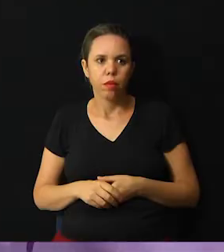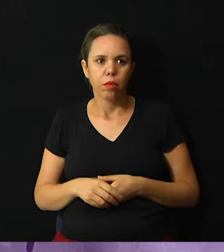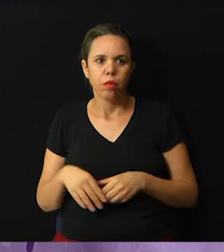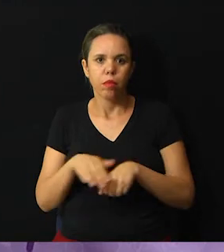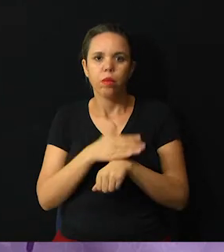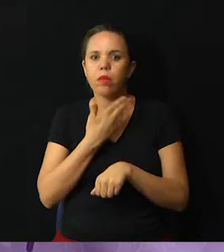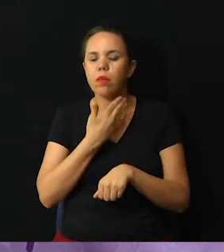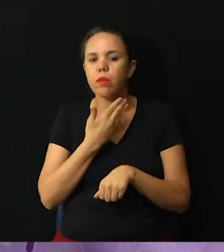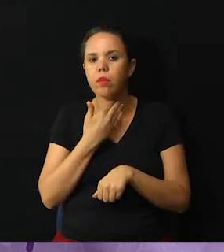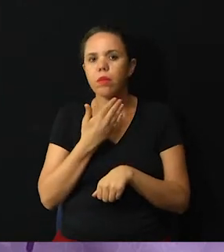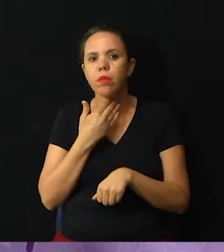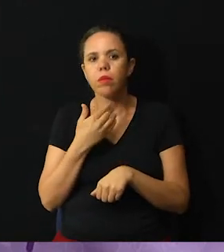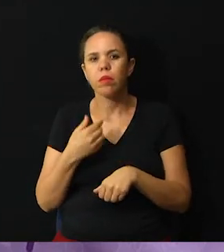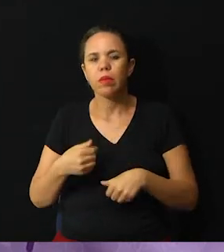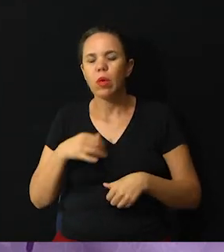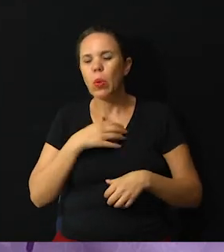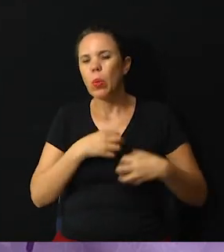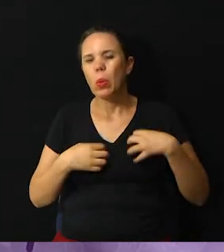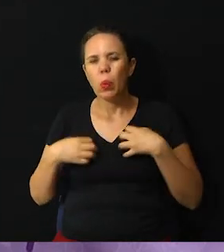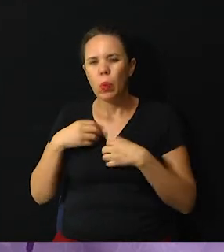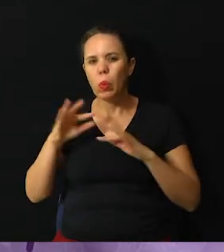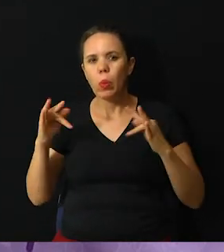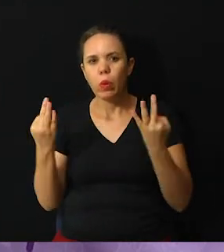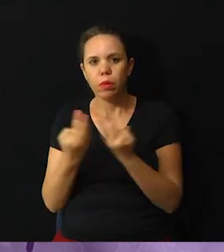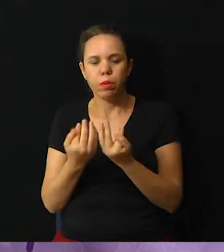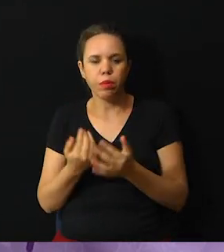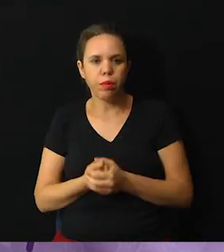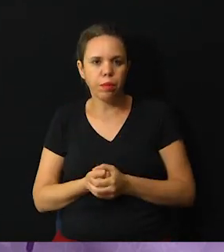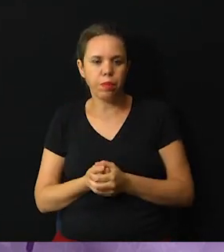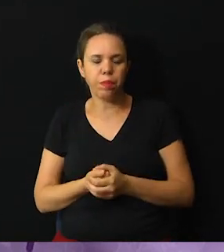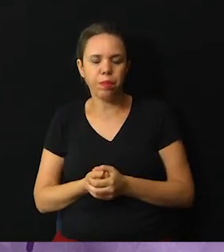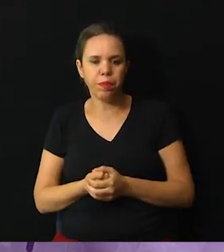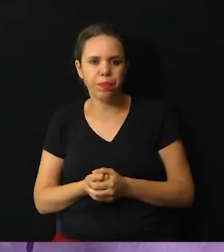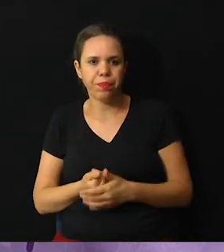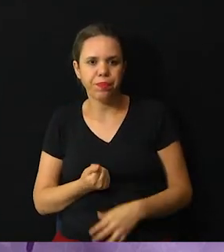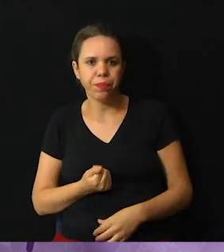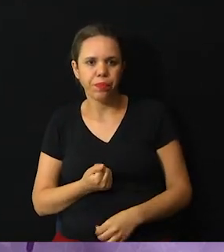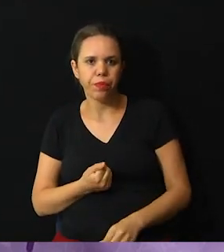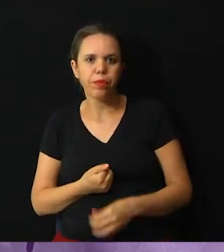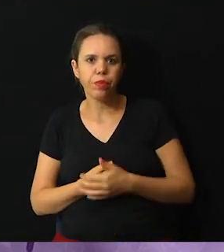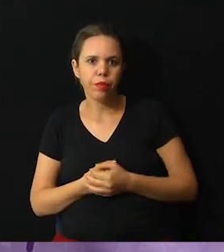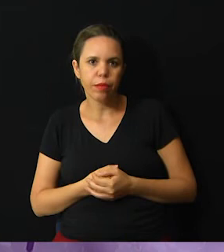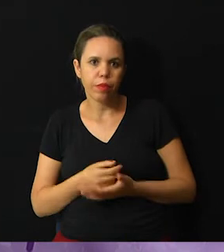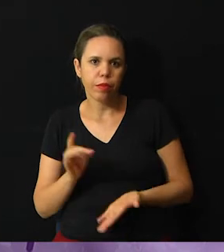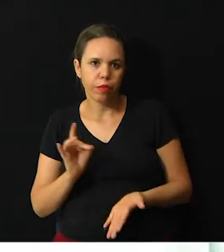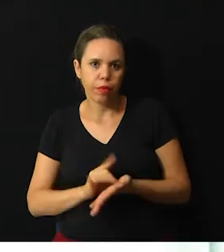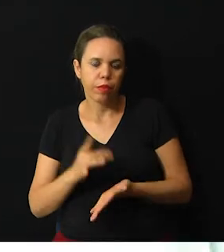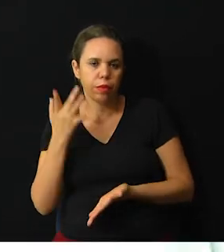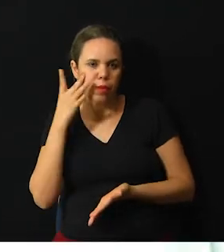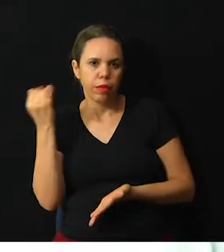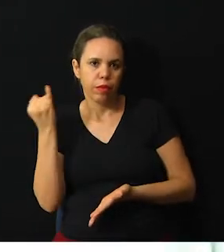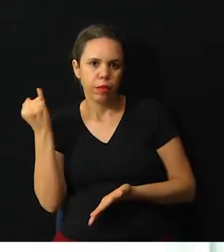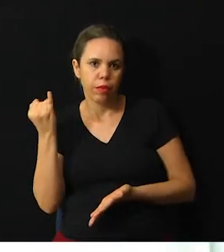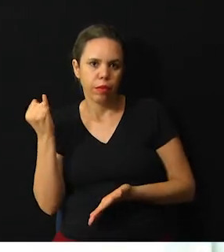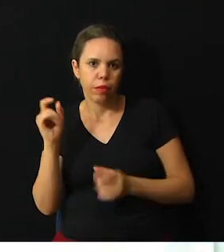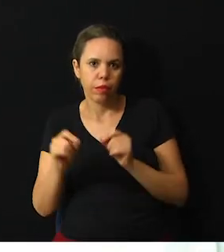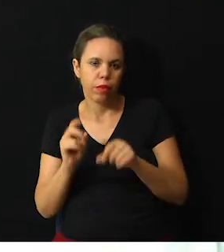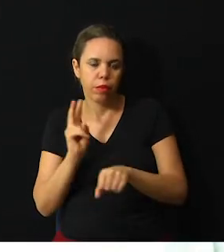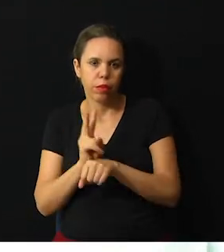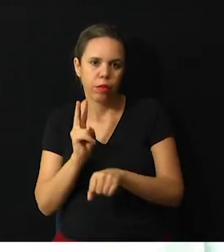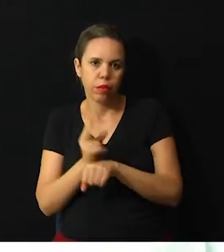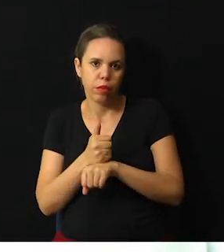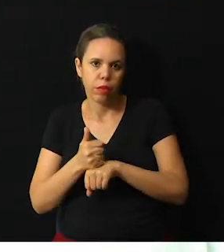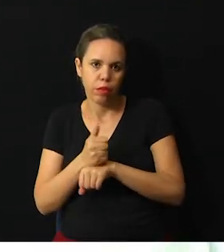fica às vezes essa conversa que às vezes é um pouco desgastante para a família, mas então realmente eu acho bem importante que